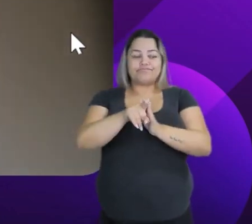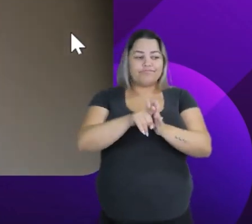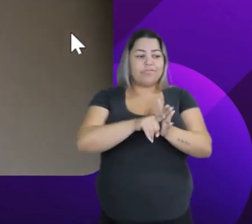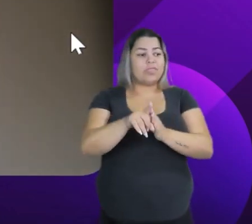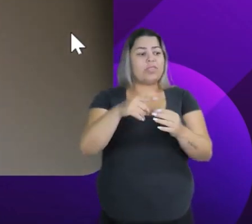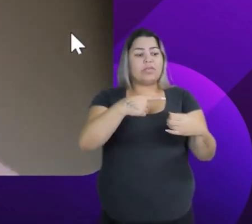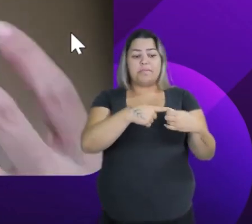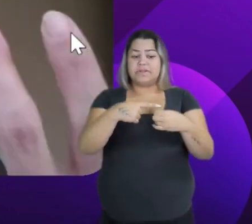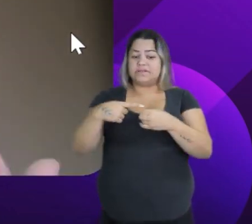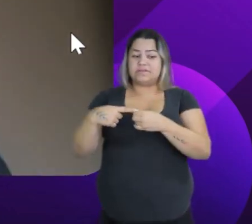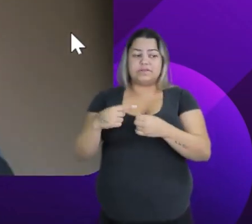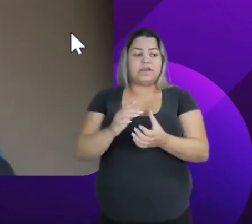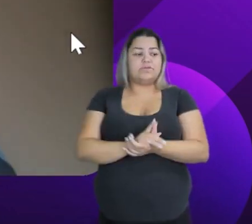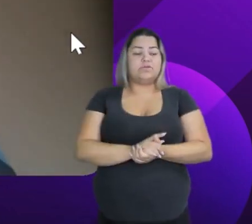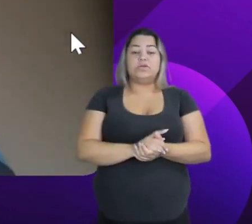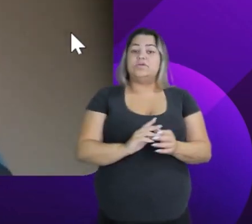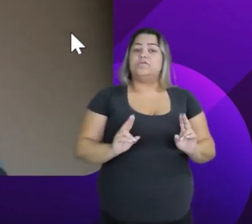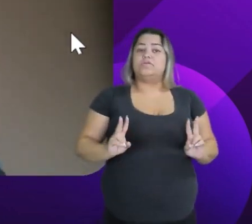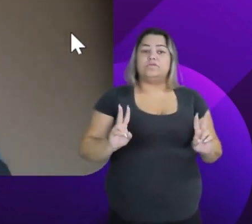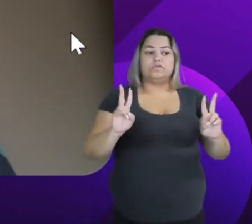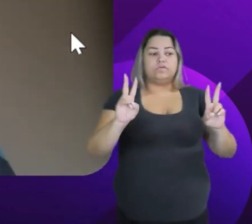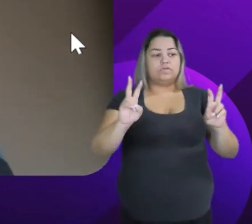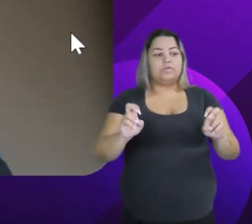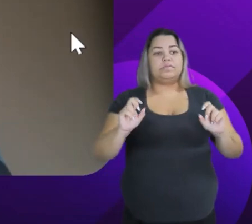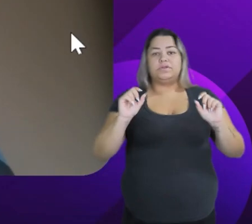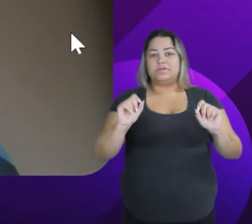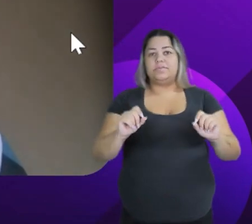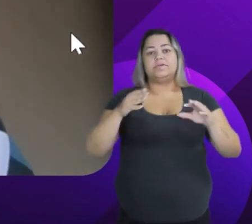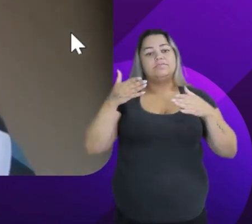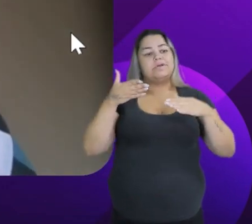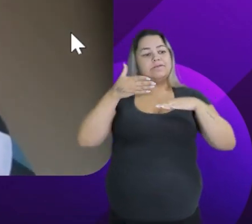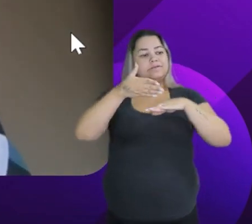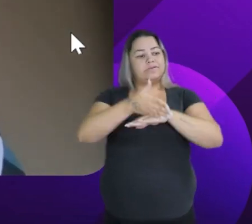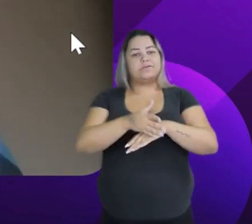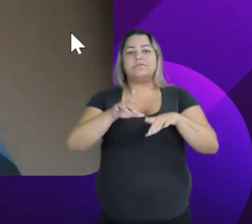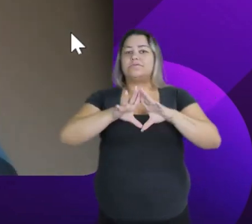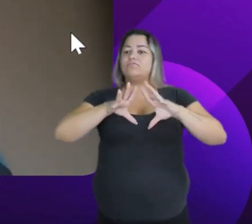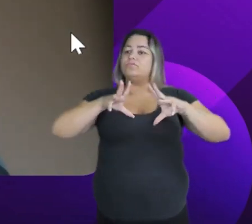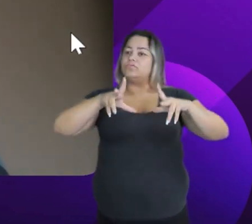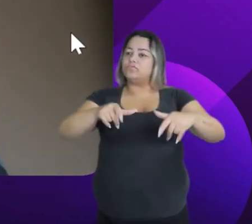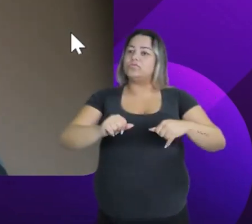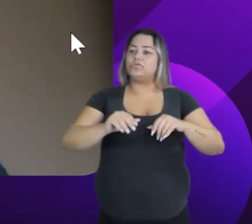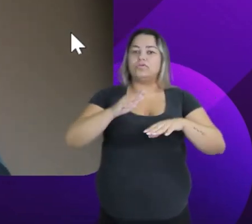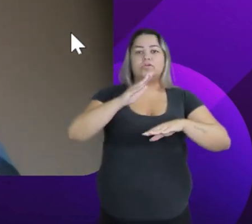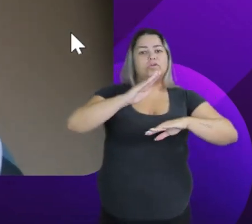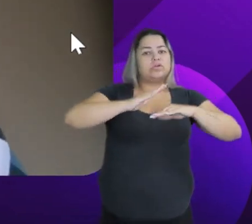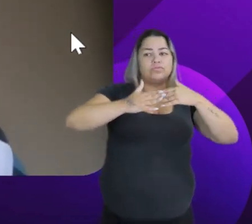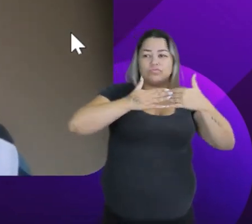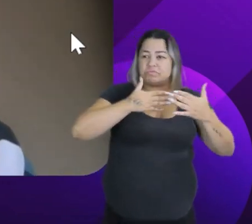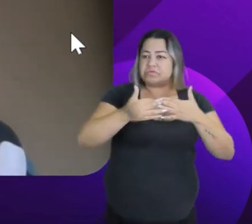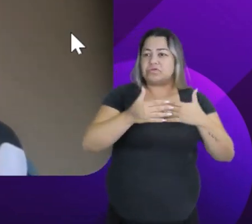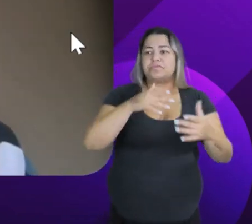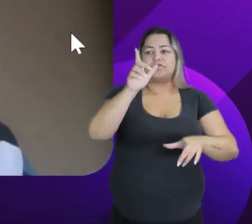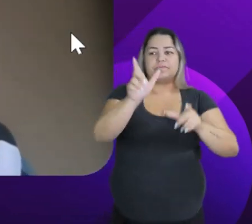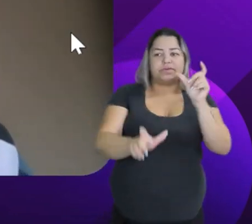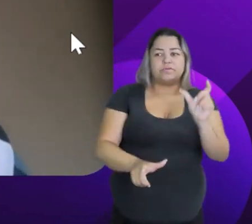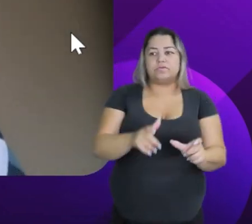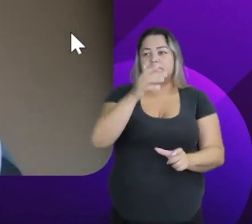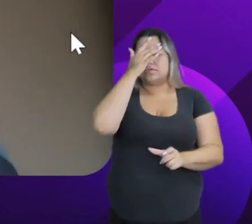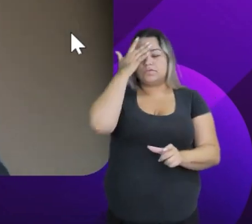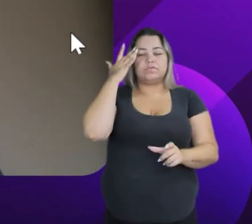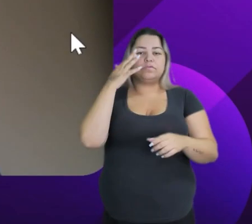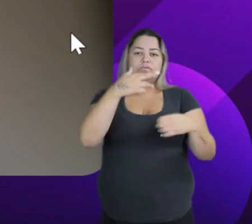cidades, sobre essa questão do acesso às cidades para todos os tipos de pessoas e para todas as